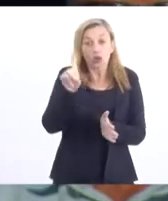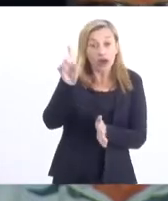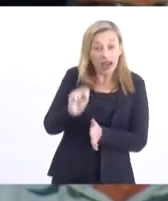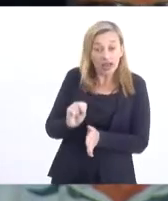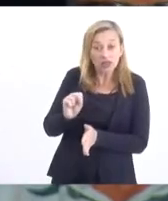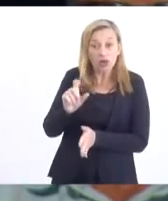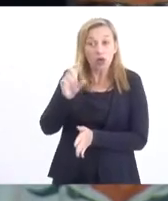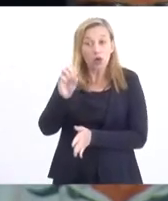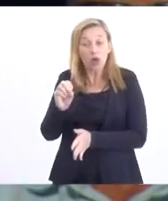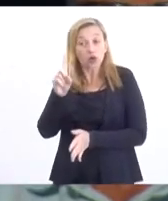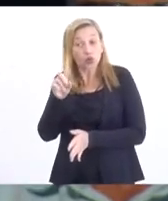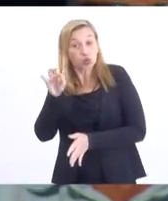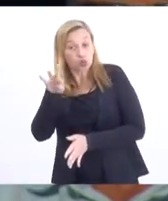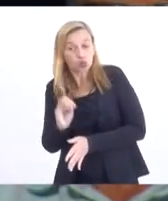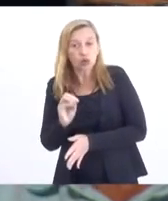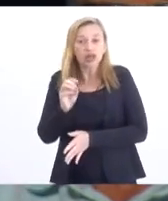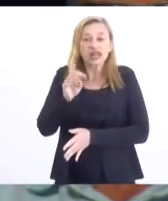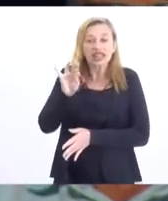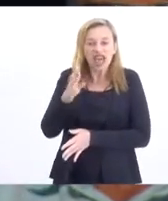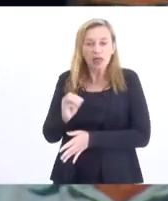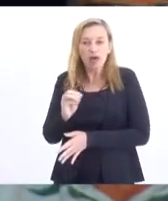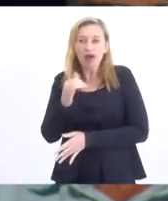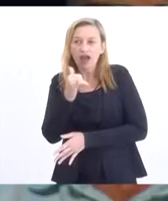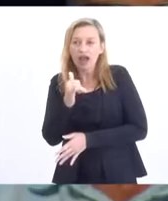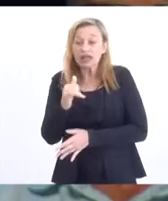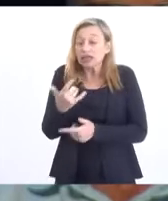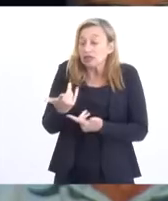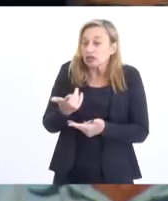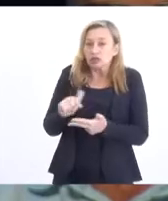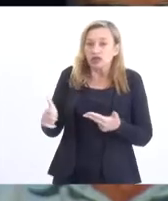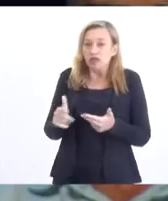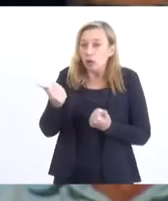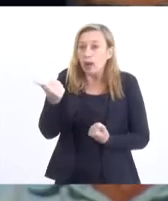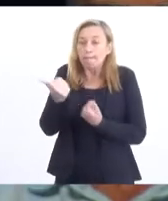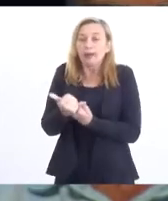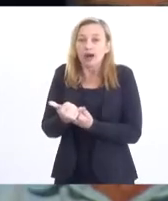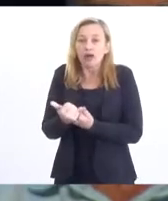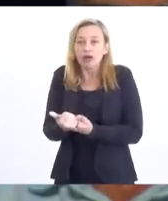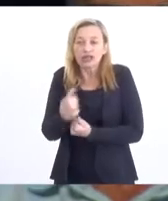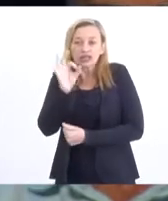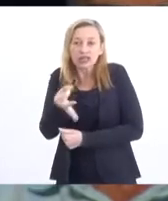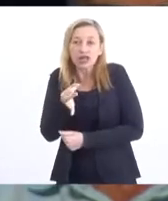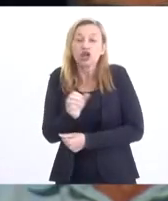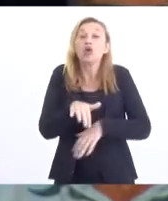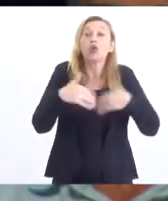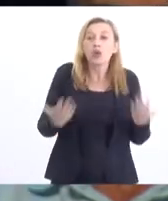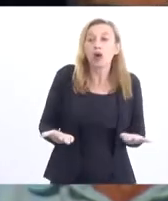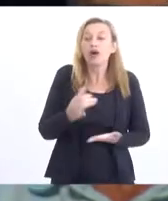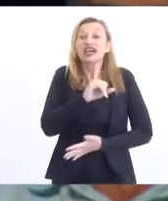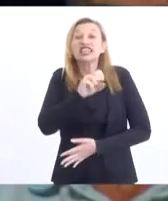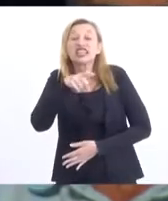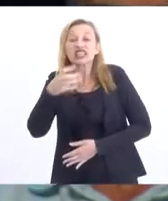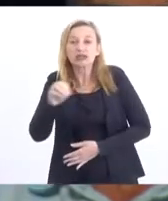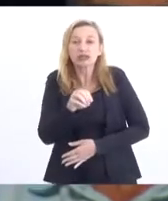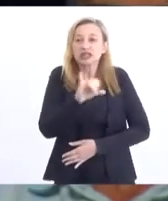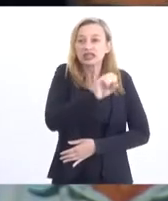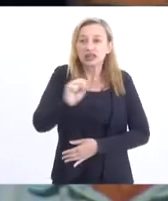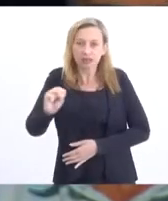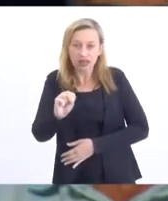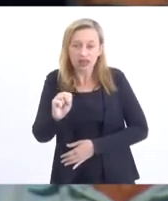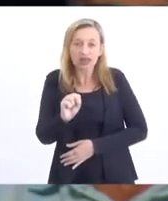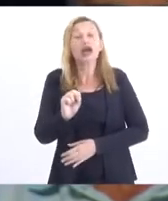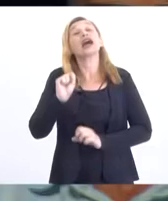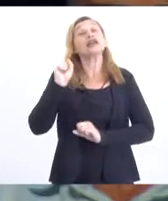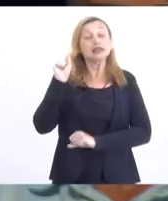uma termoelétrica sem o amparo legal. Qual é o amparo legal? A isenção do ICMS quando queimado, e aí